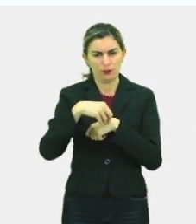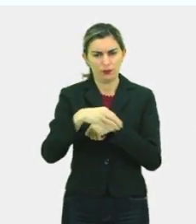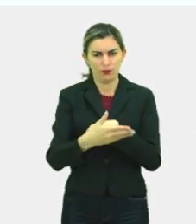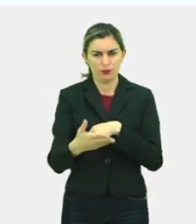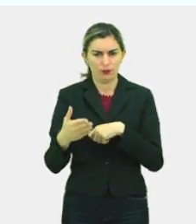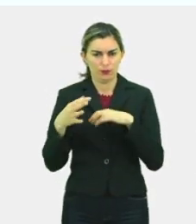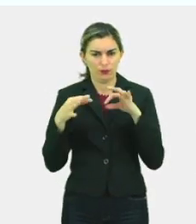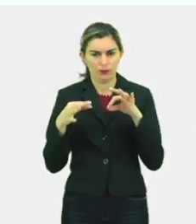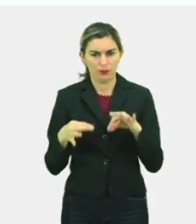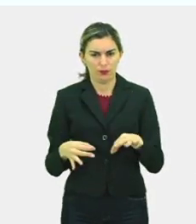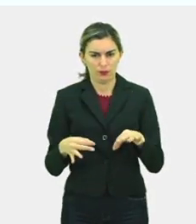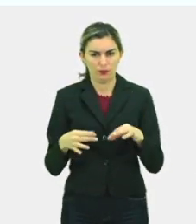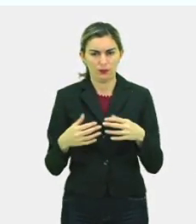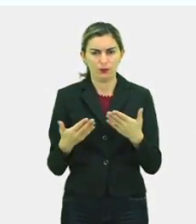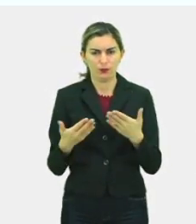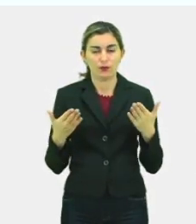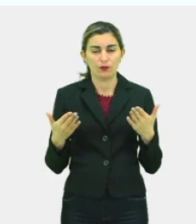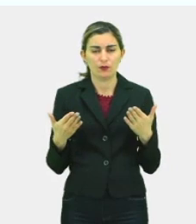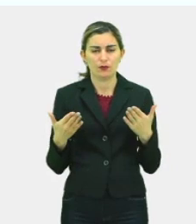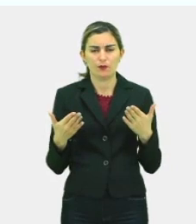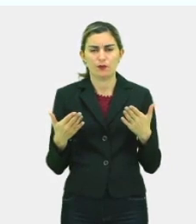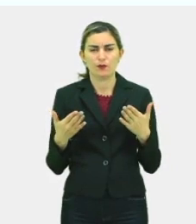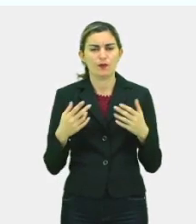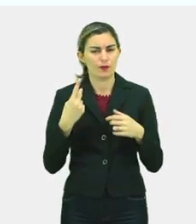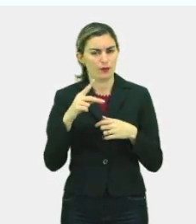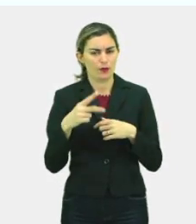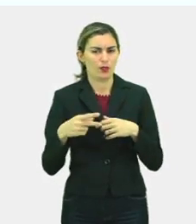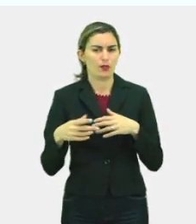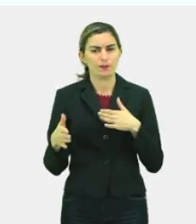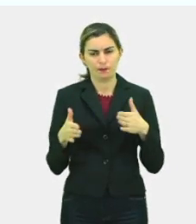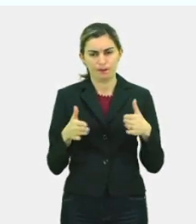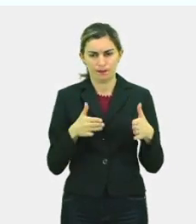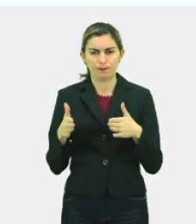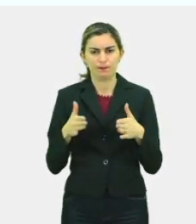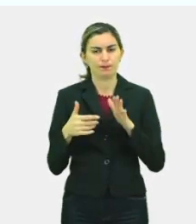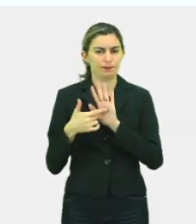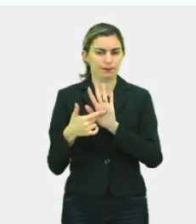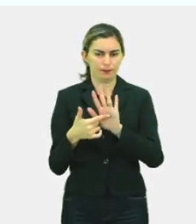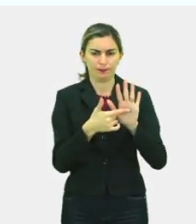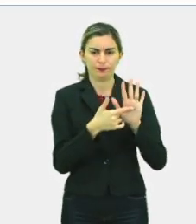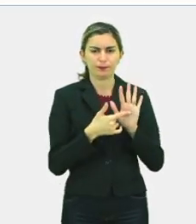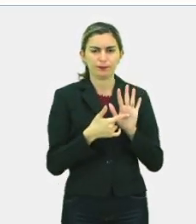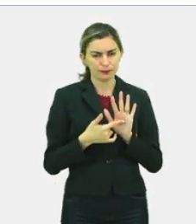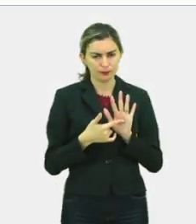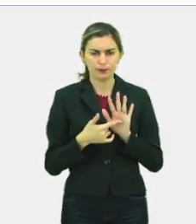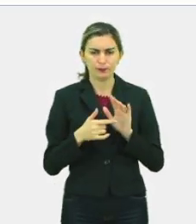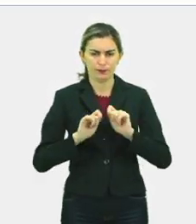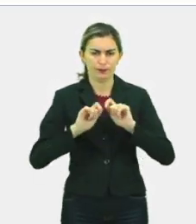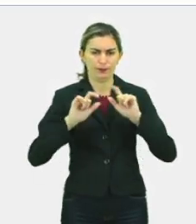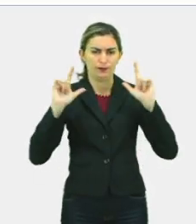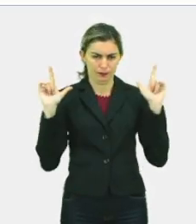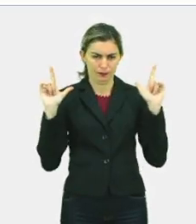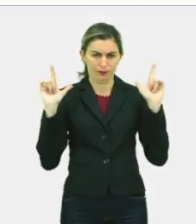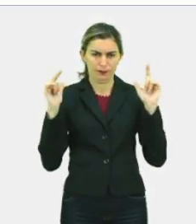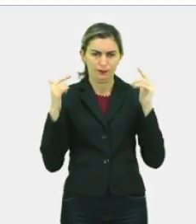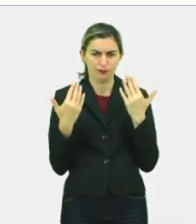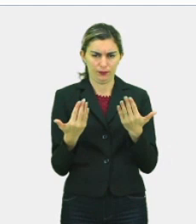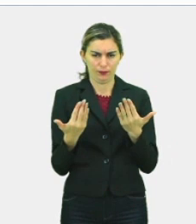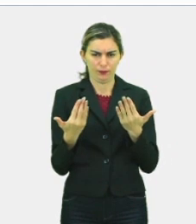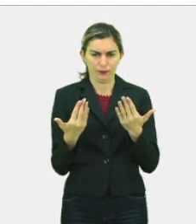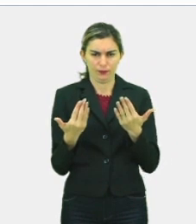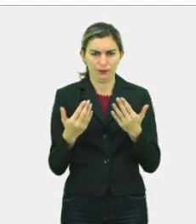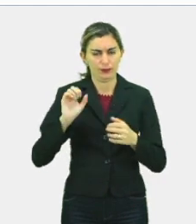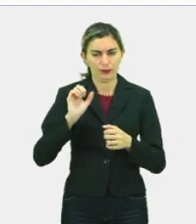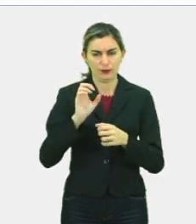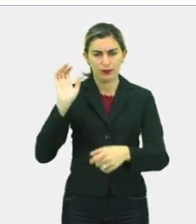direito corretamente o vôlei, tá? Então, nesse momento, a gente apresenta para vocês aí na tela o fundamento básico